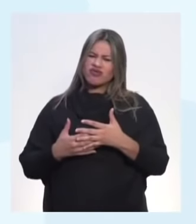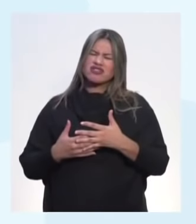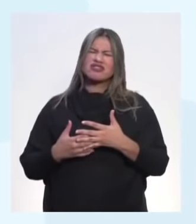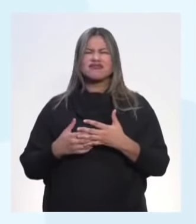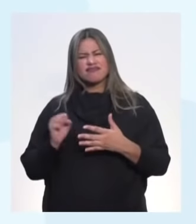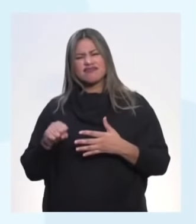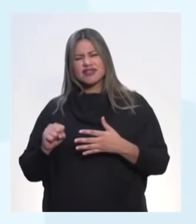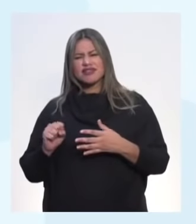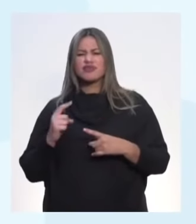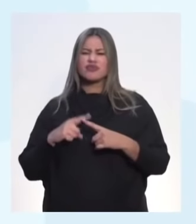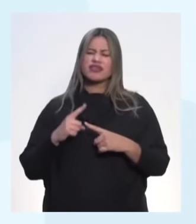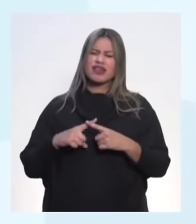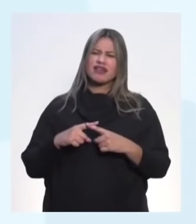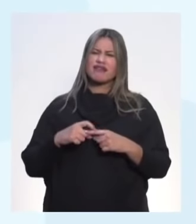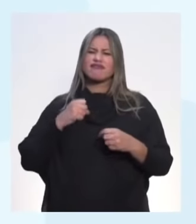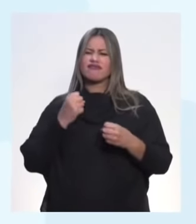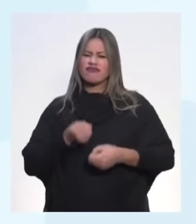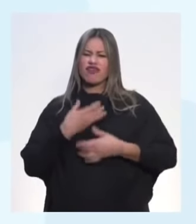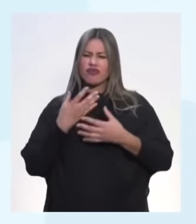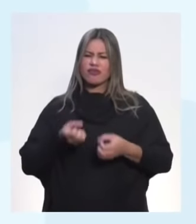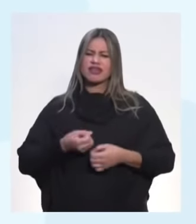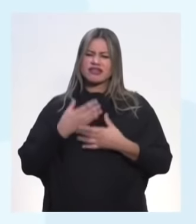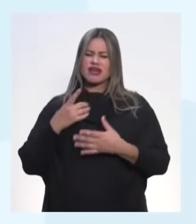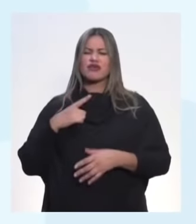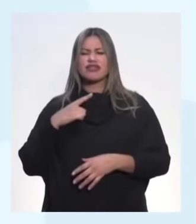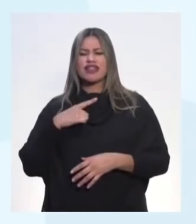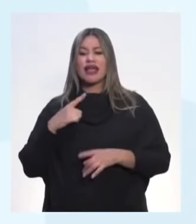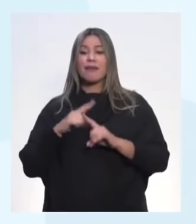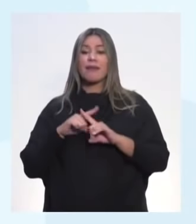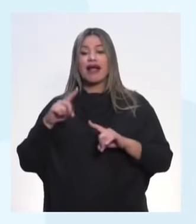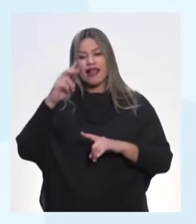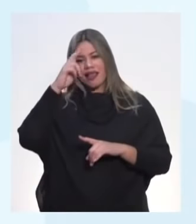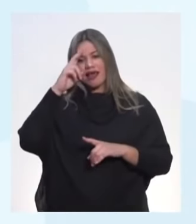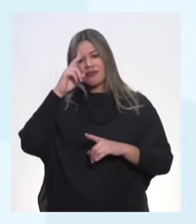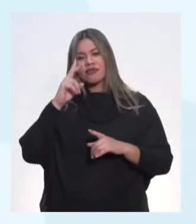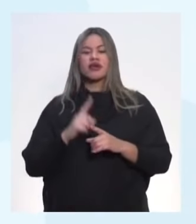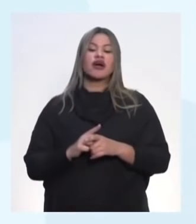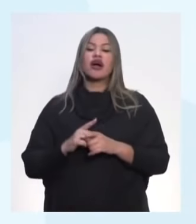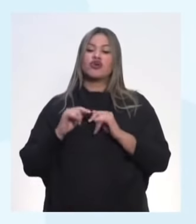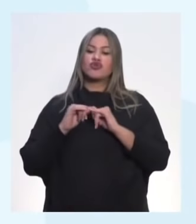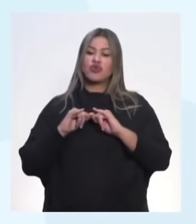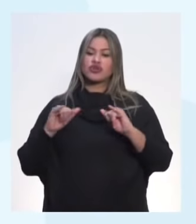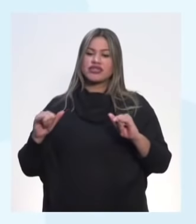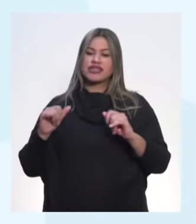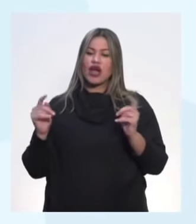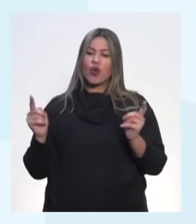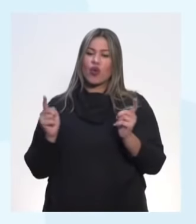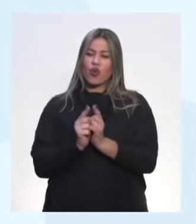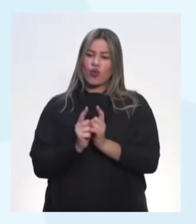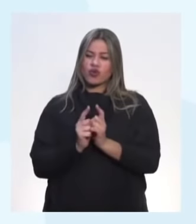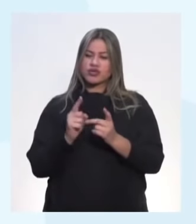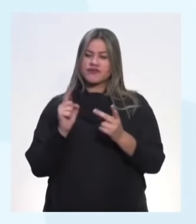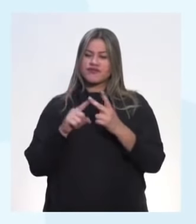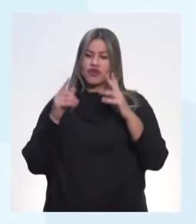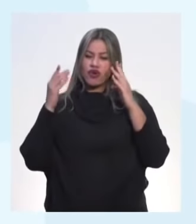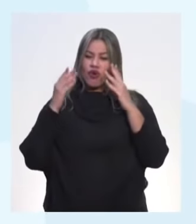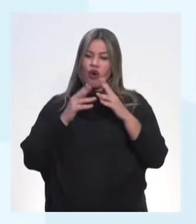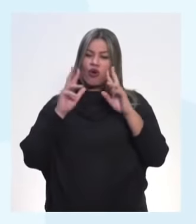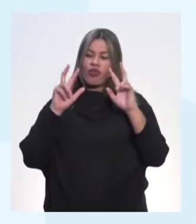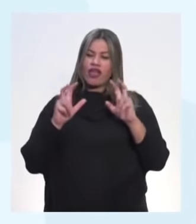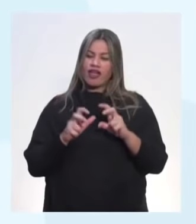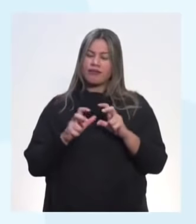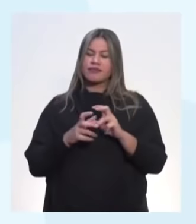informação? Passa, certo, Andréia? Uhum. Só que o que diferencia? Lembra que a notícia ela é, primeiro, mais curta. Segundo, ela tenta focar num assunto. Aqui a